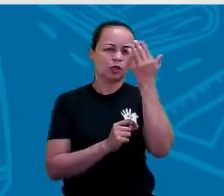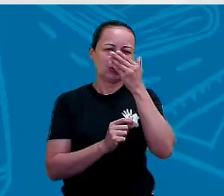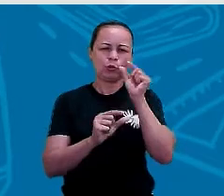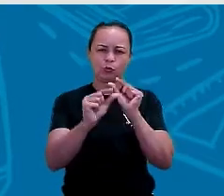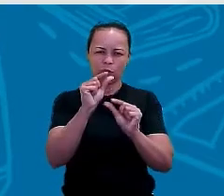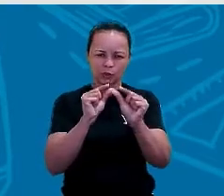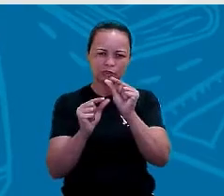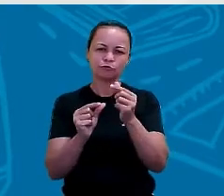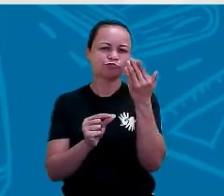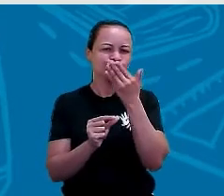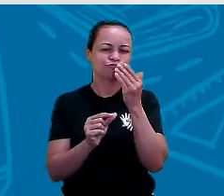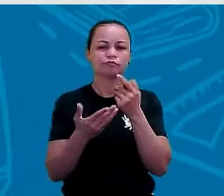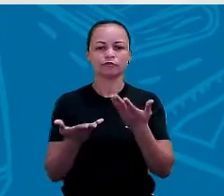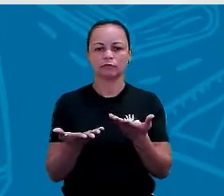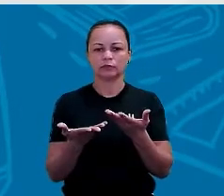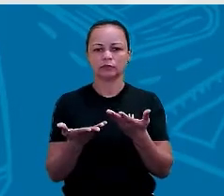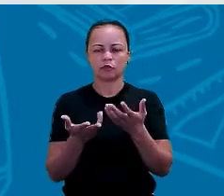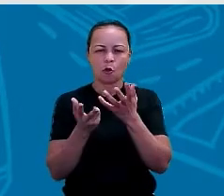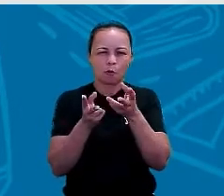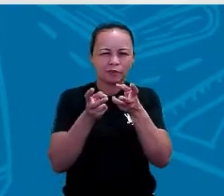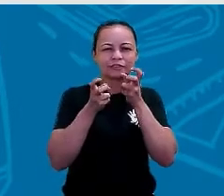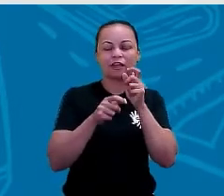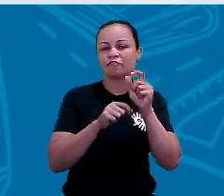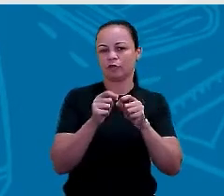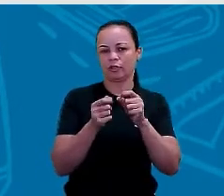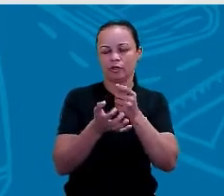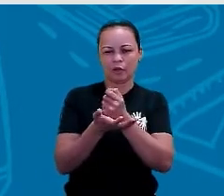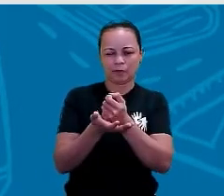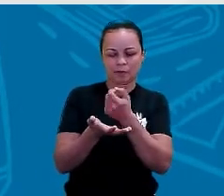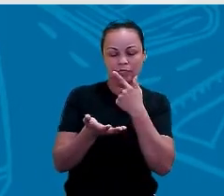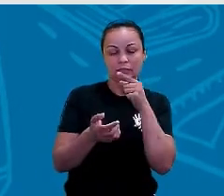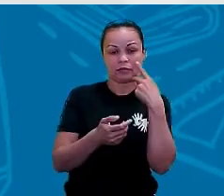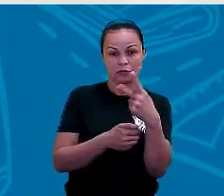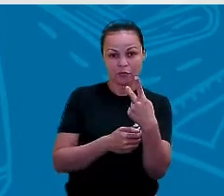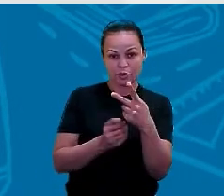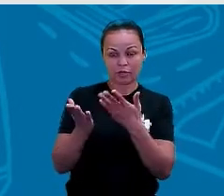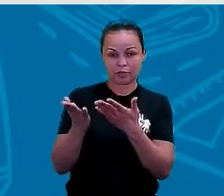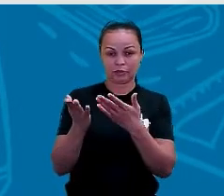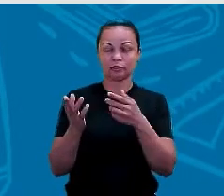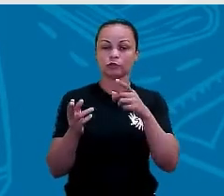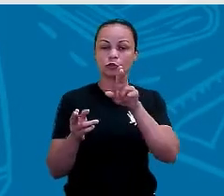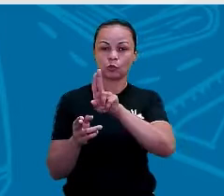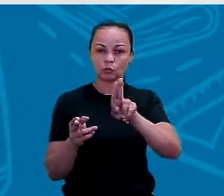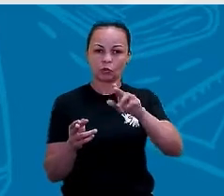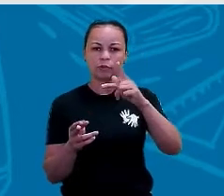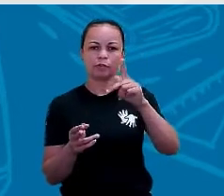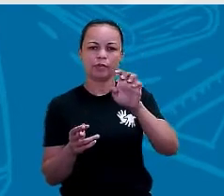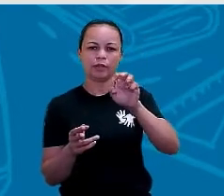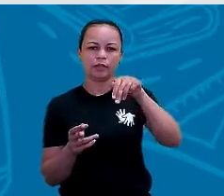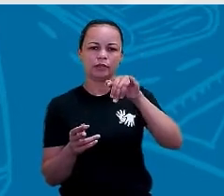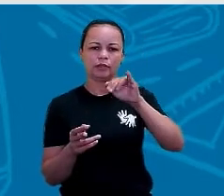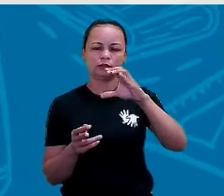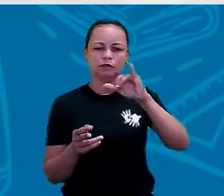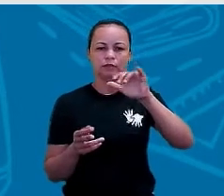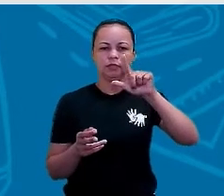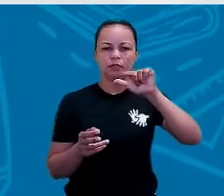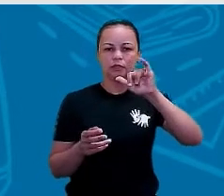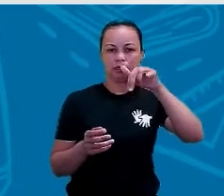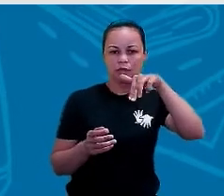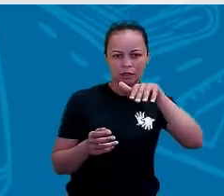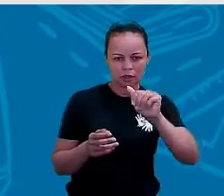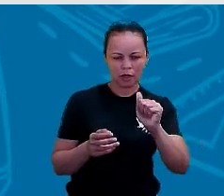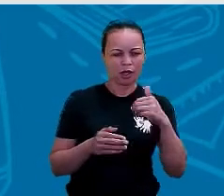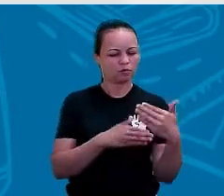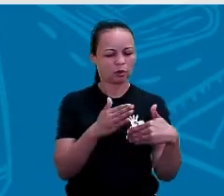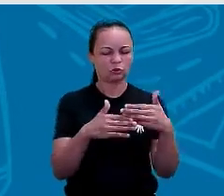que uma medicação, né, que é esse antibiótico chamado de penicilina, é produzido a